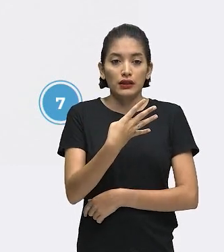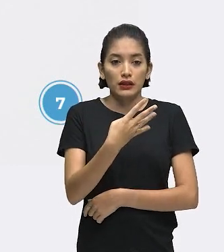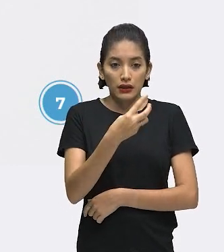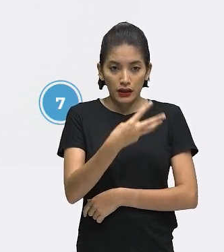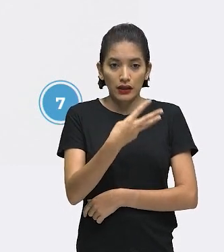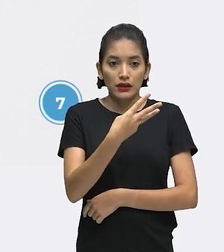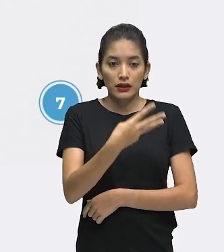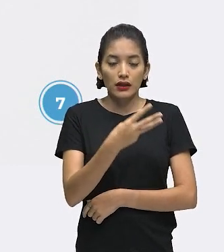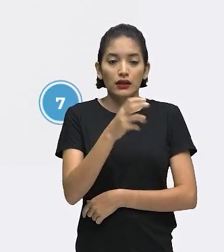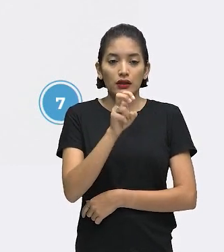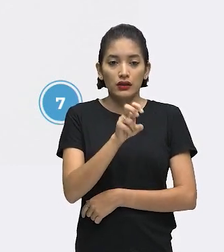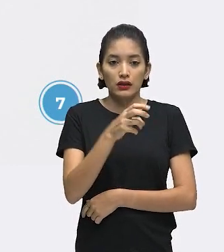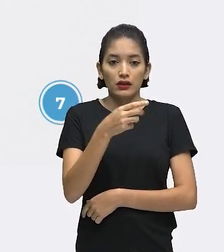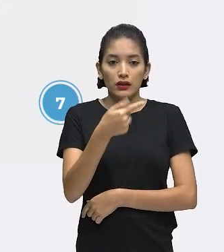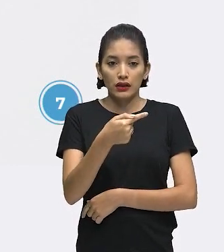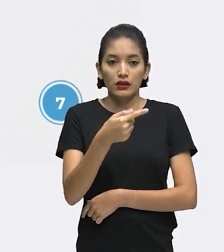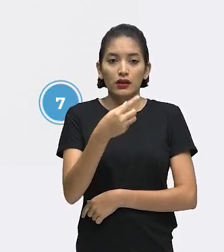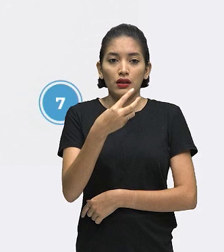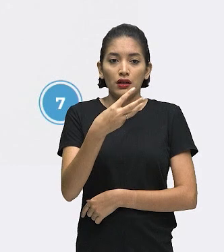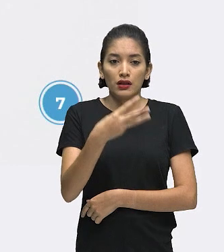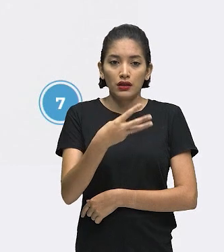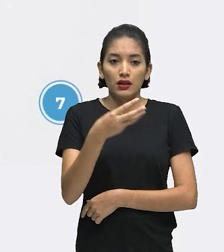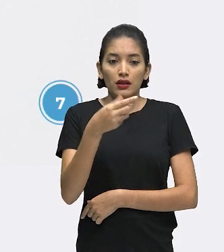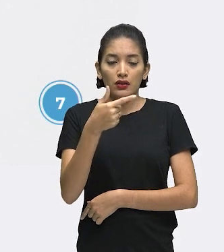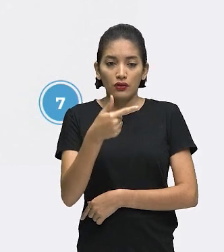357.324 dividido por 4 é igual a